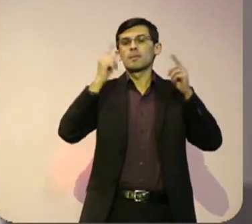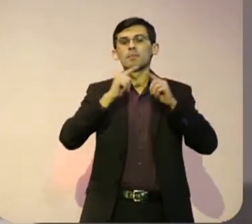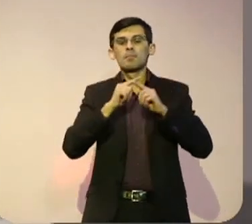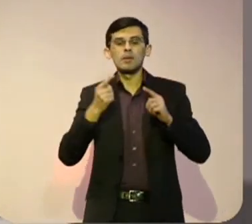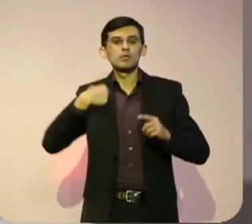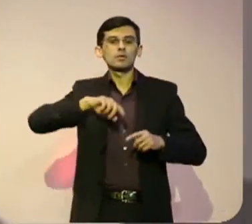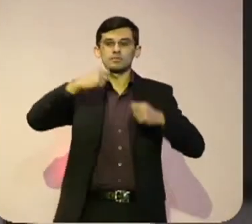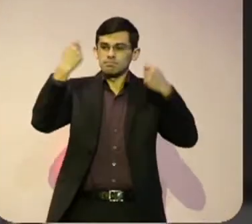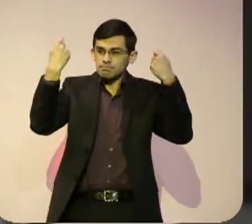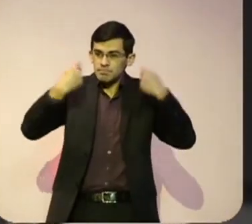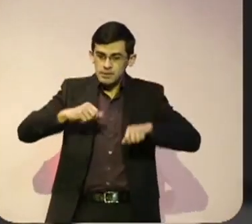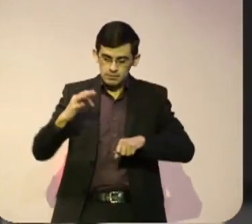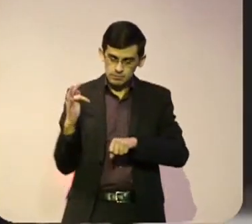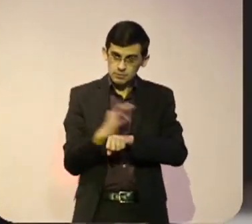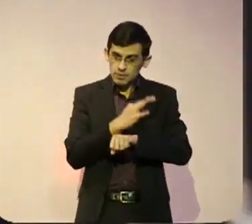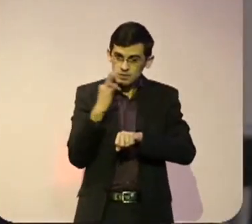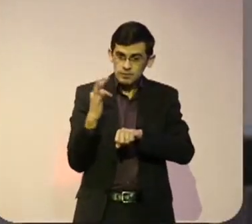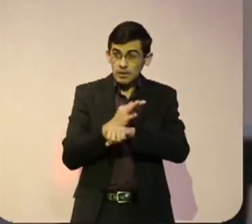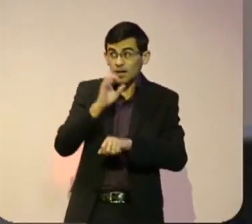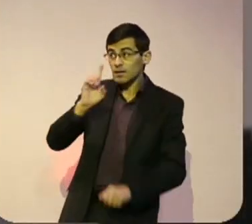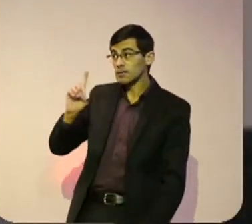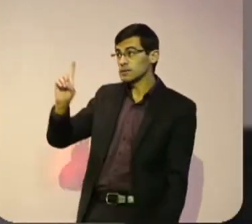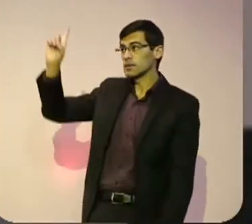A gente precisa perseverar no Senhor,